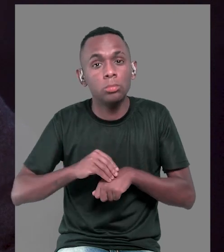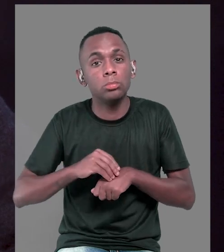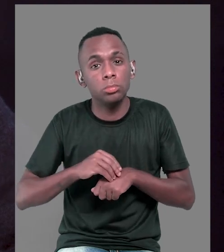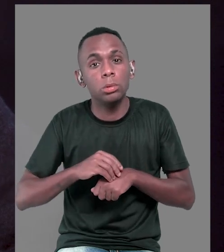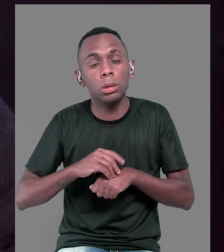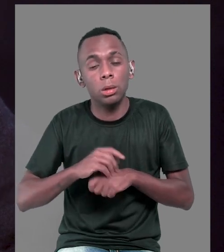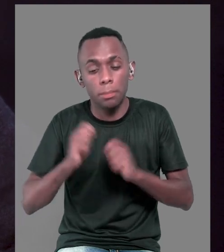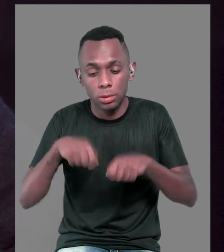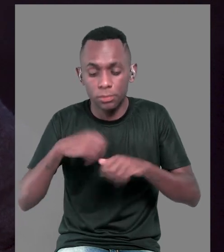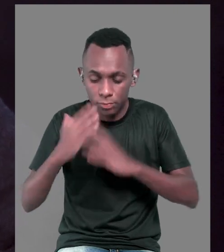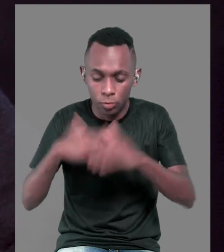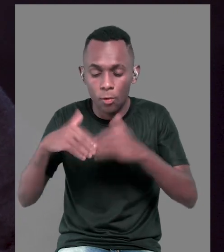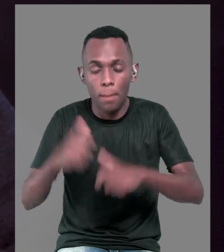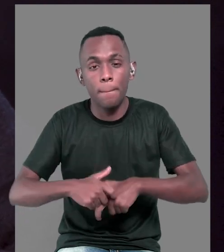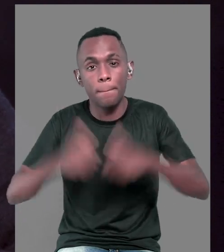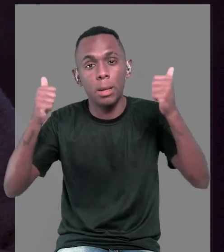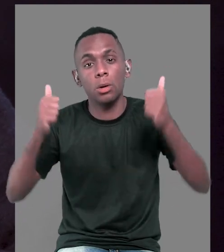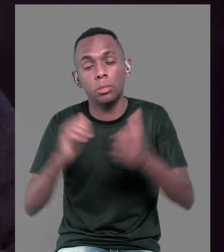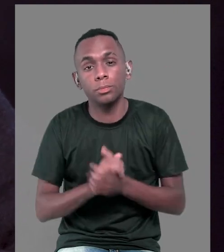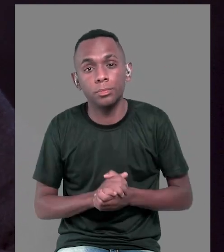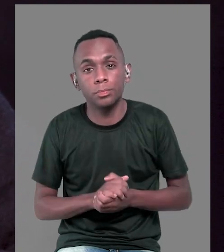Capacidade de se educar com os fatos. Uma faculdade.